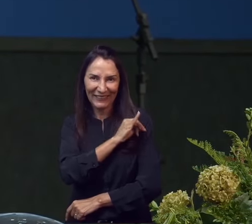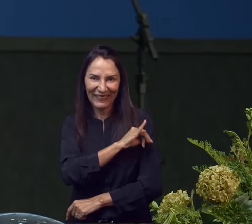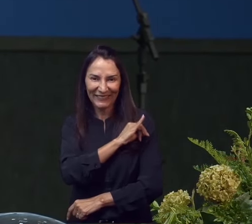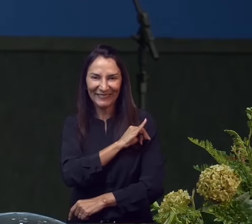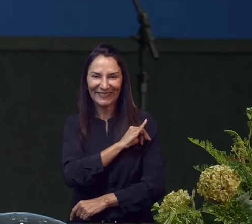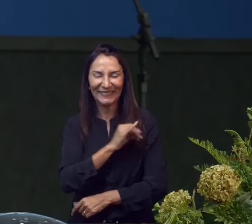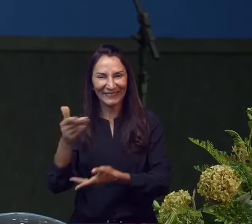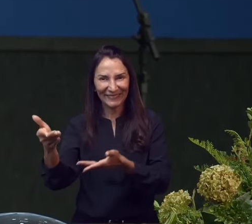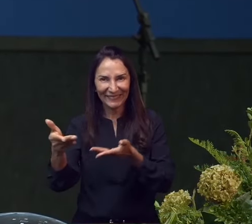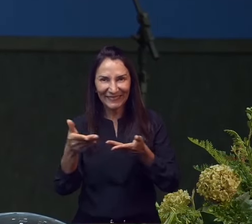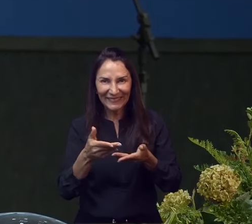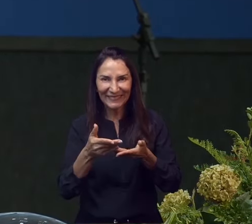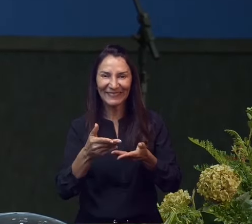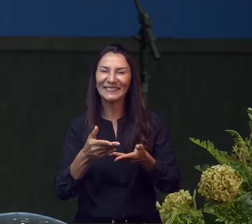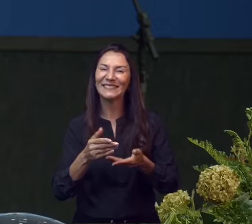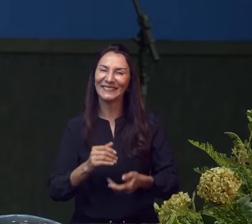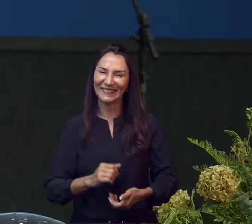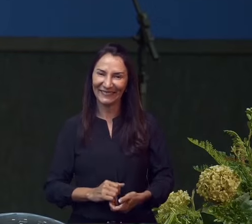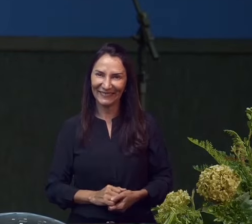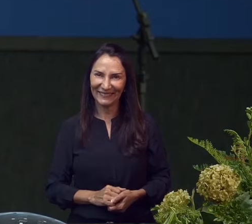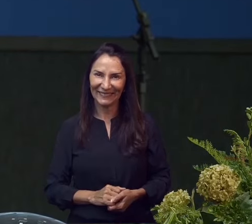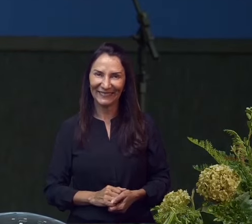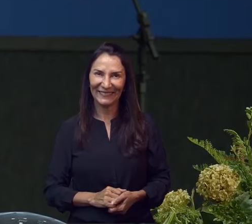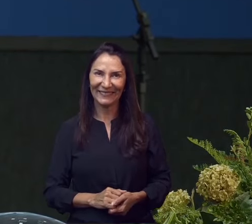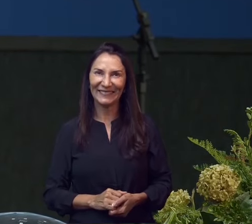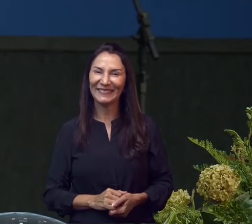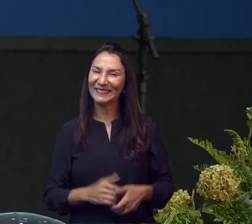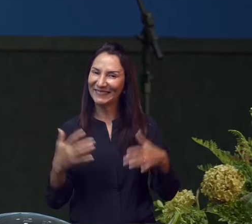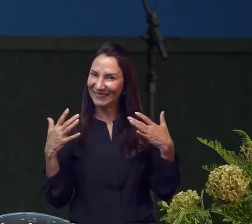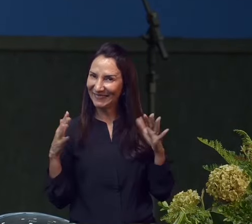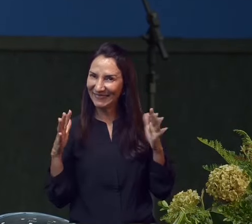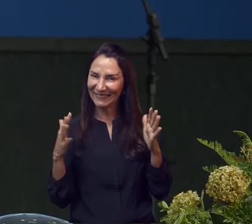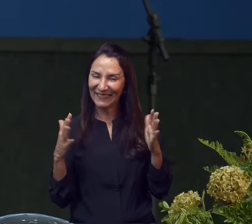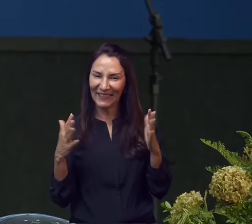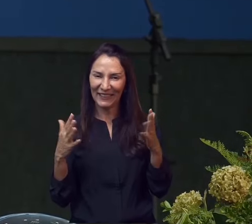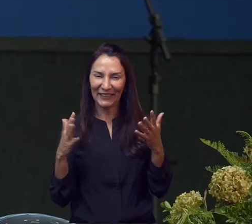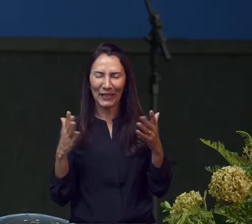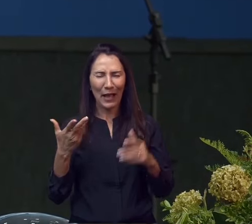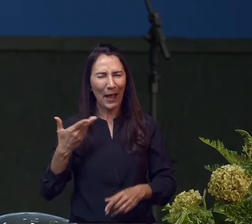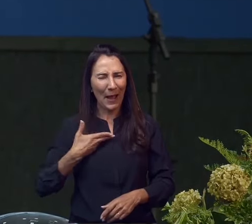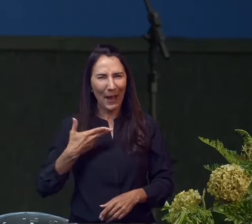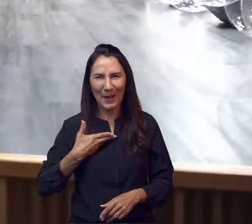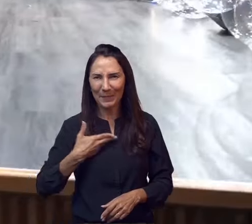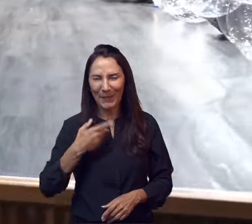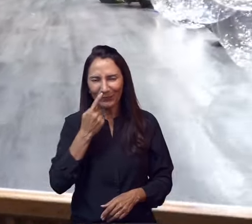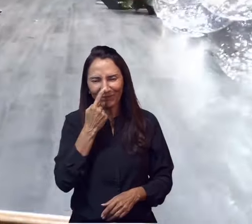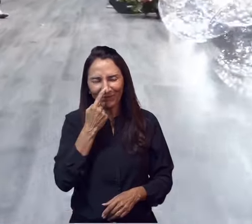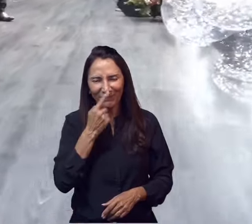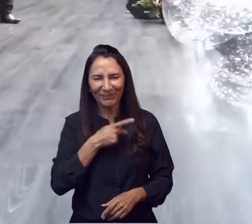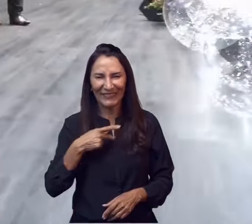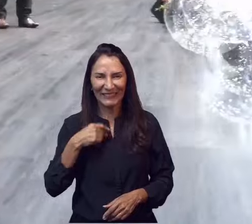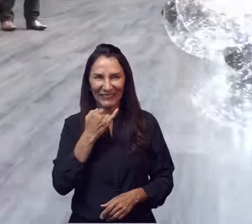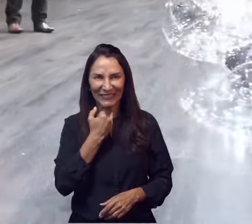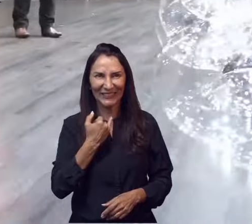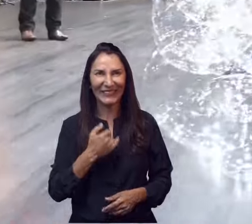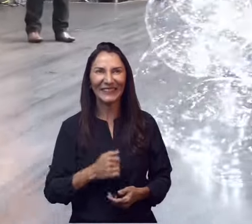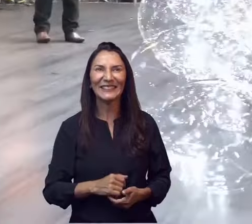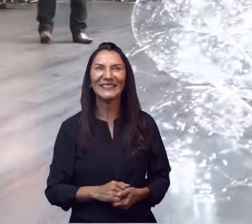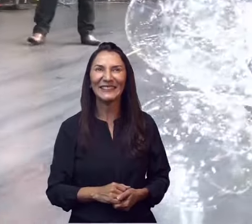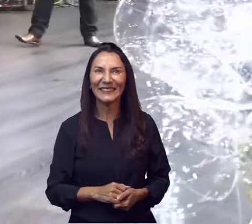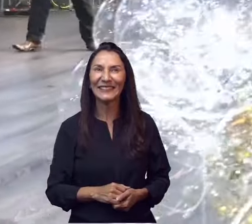venha Apascentar aqui vamos receber com uma salva de palmas amigão querido do Pastor Jorge que tem uma palavra